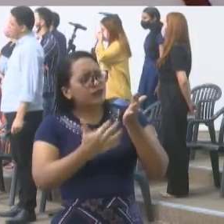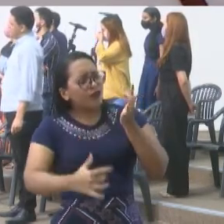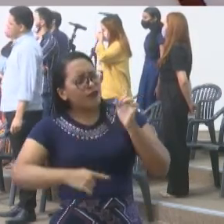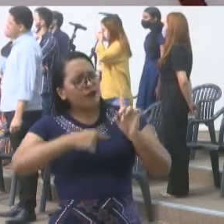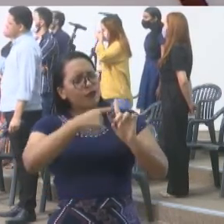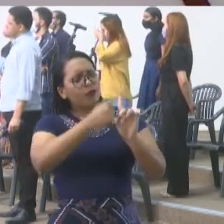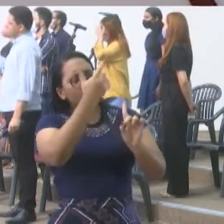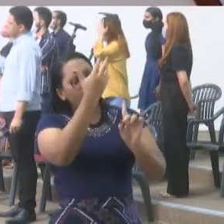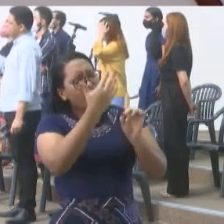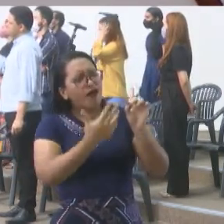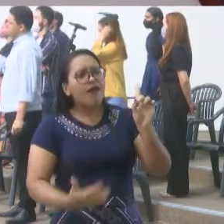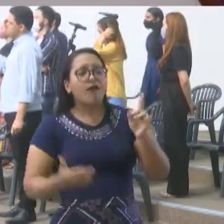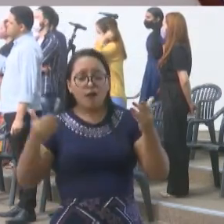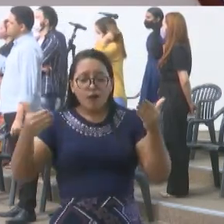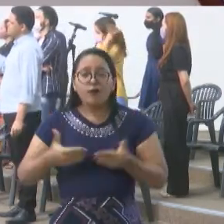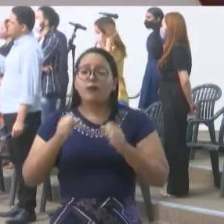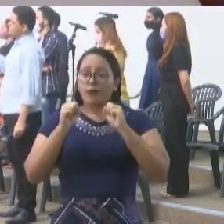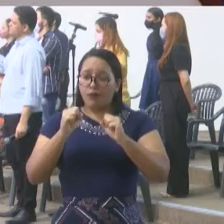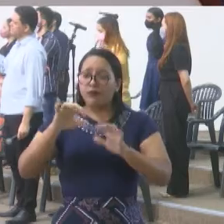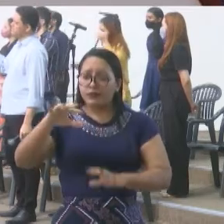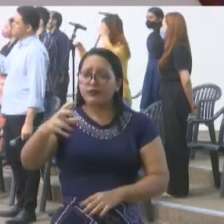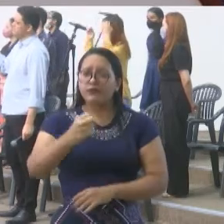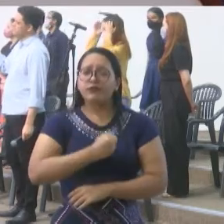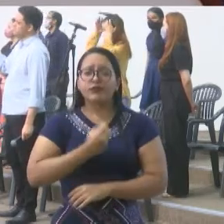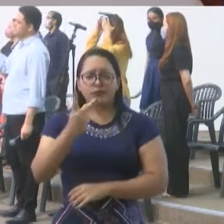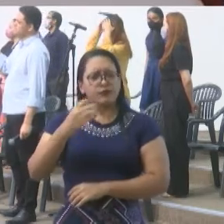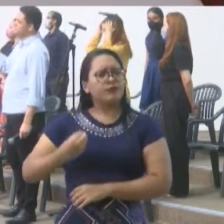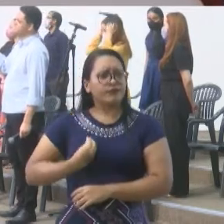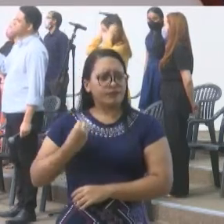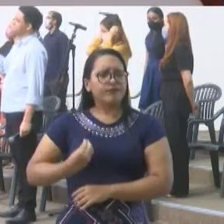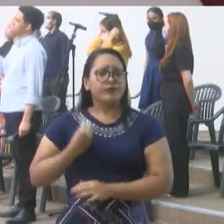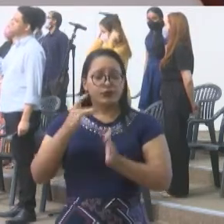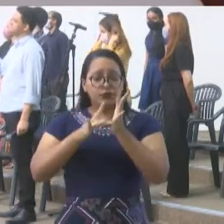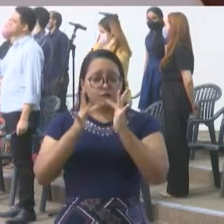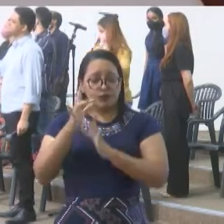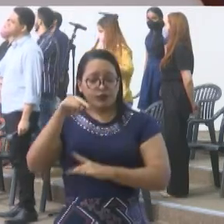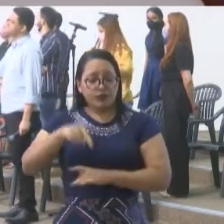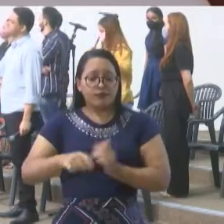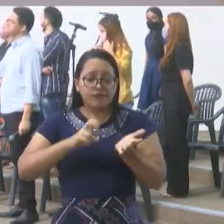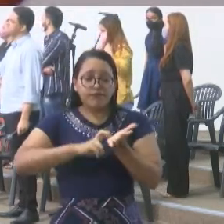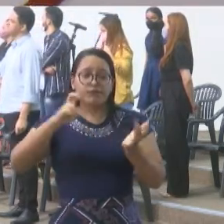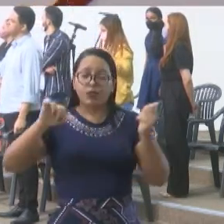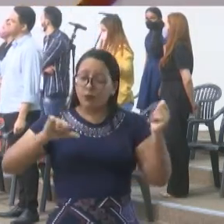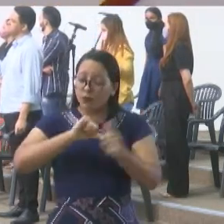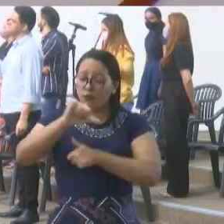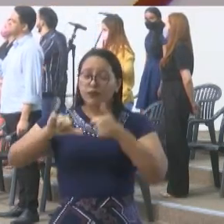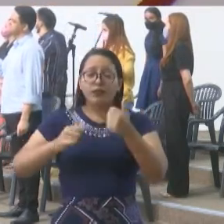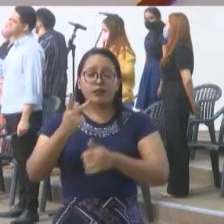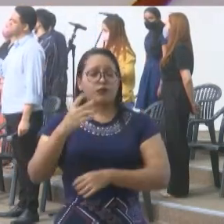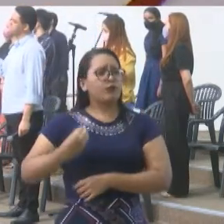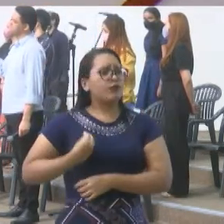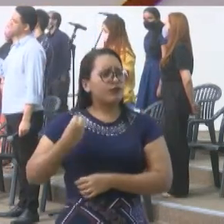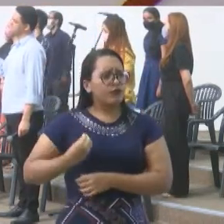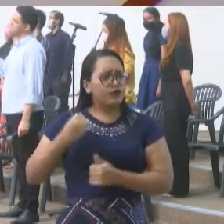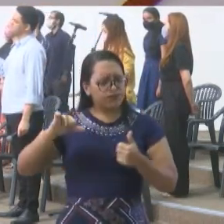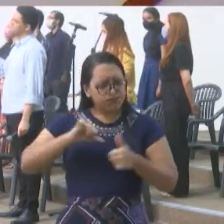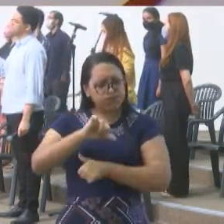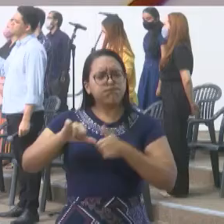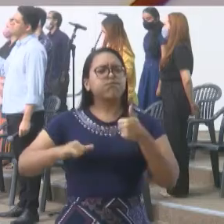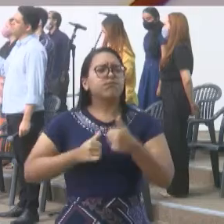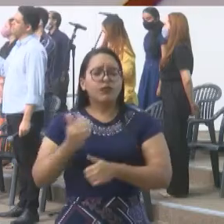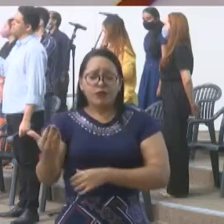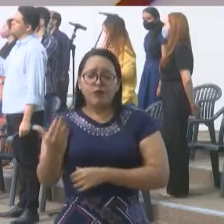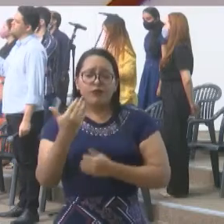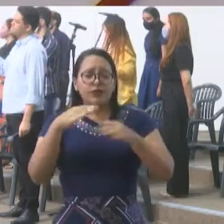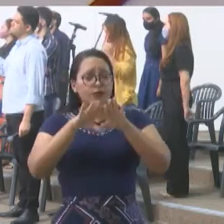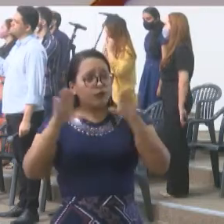manhã. Aquele que decidiu te resgatar está aqui nessa manhã para mudar a tua história e transformar a sua vida. Rompa do seu lugar e vem aqui à